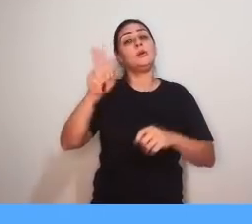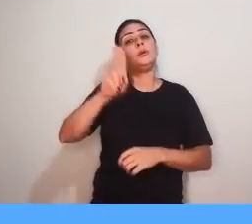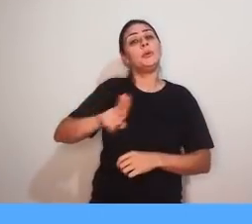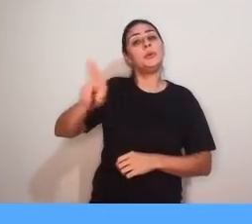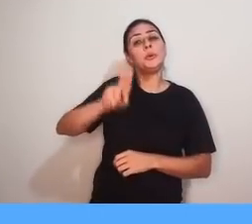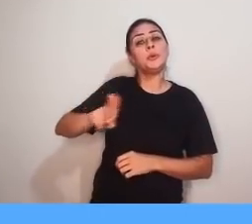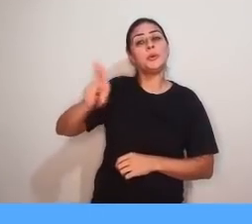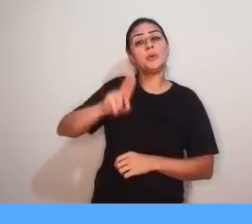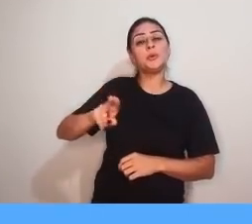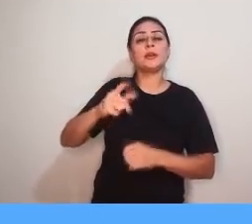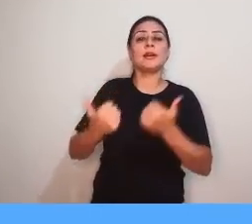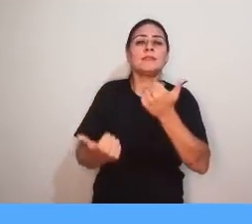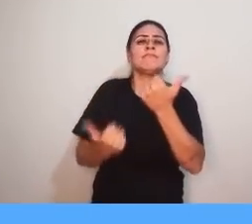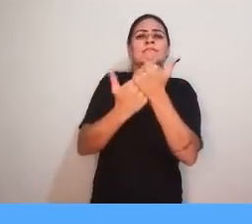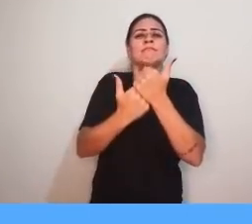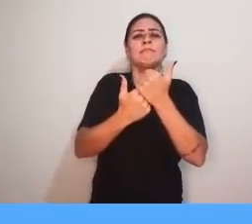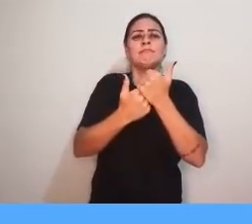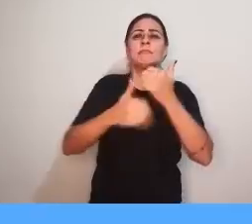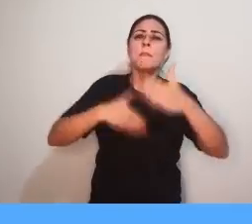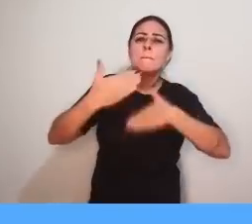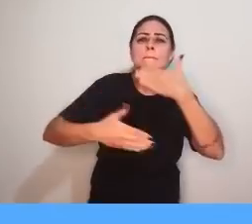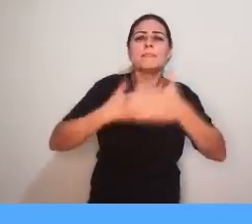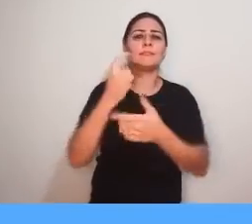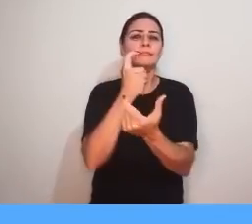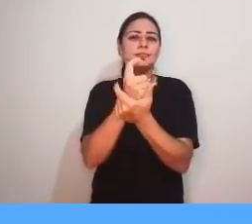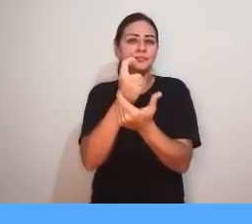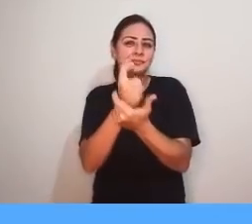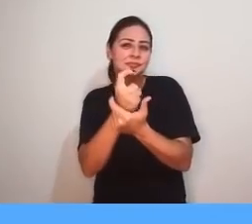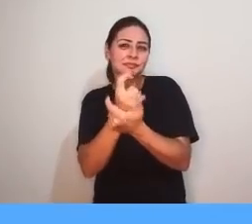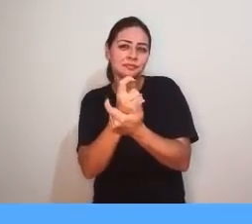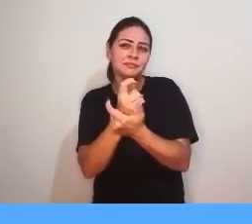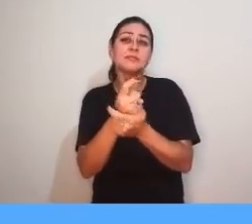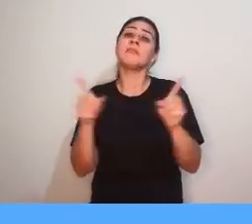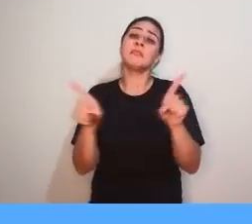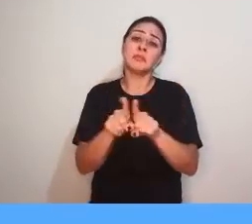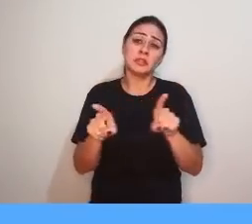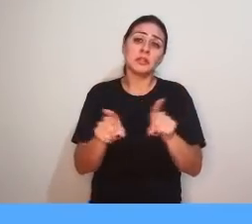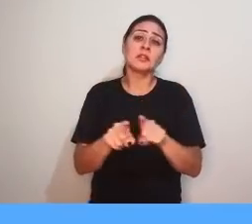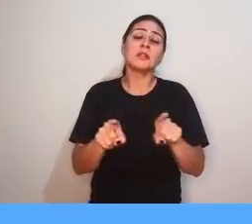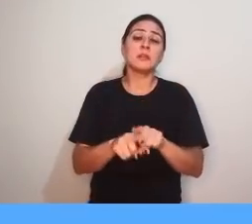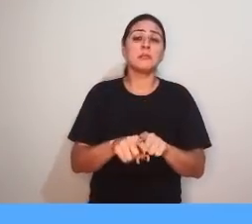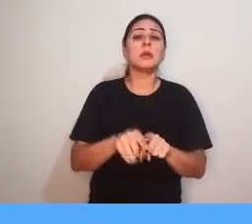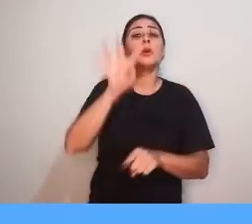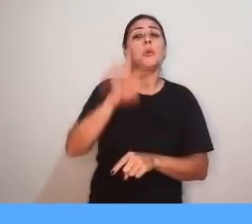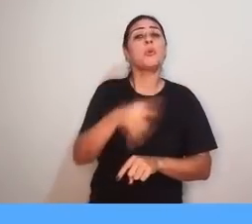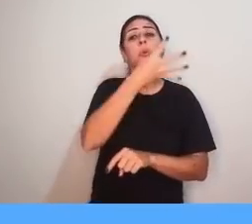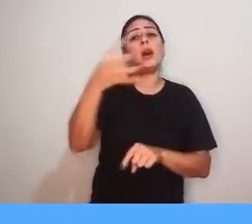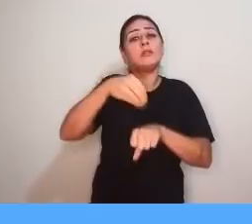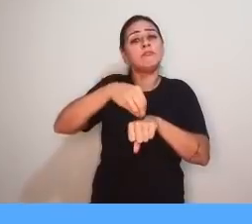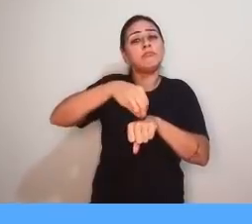de alfabetização. E você pode também usar os quadros compartilhados via editor de texto